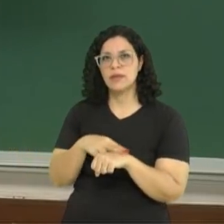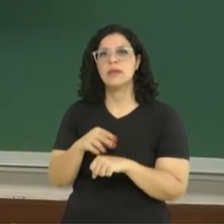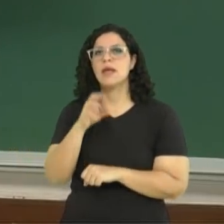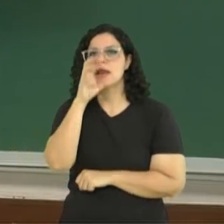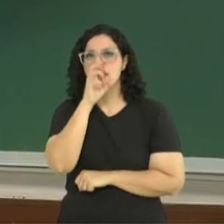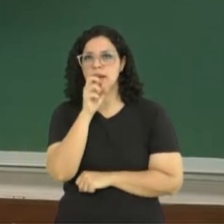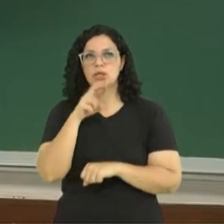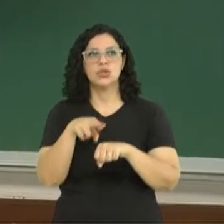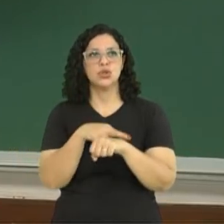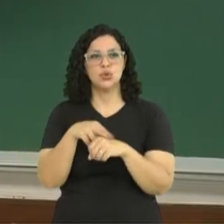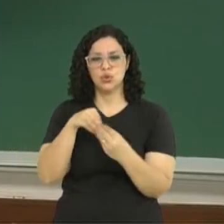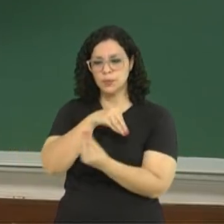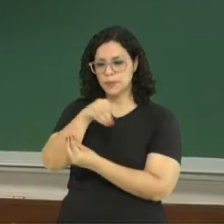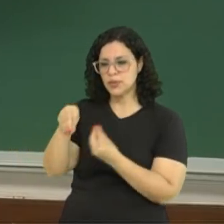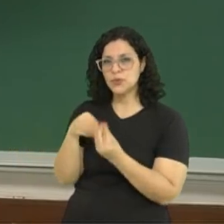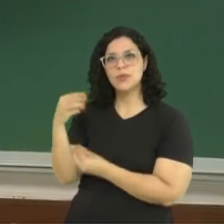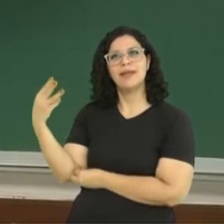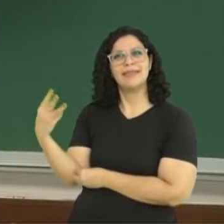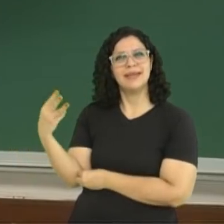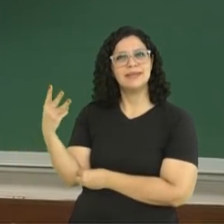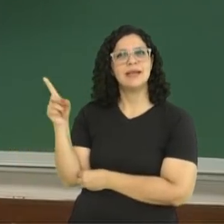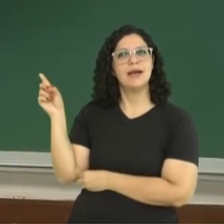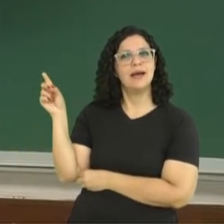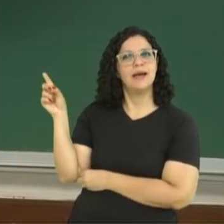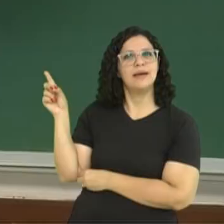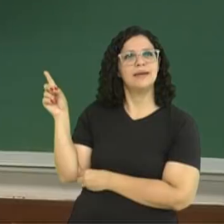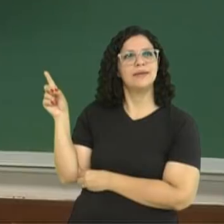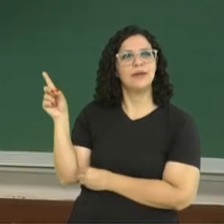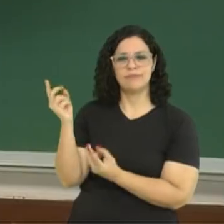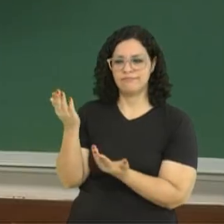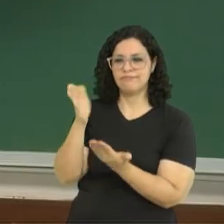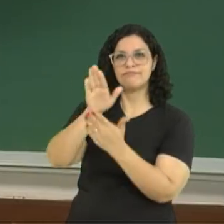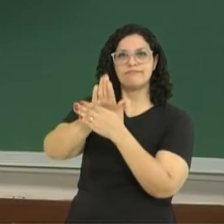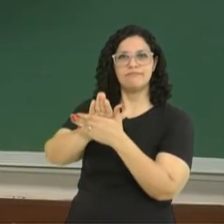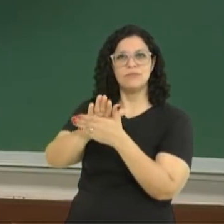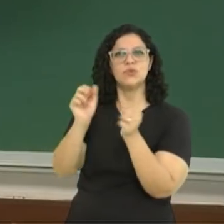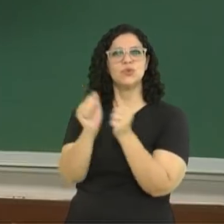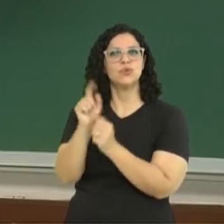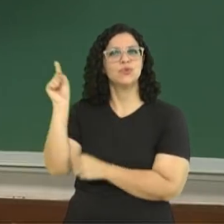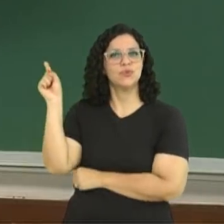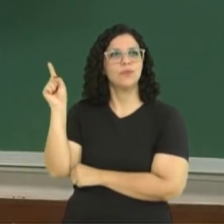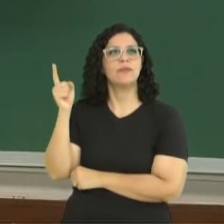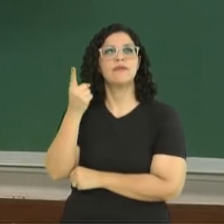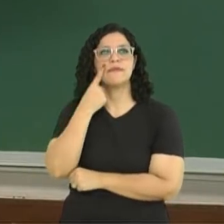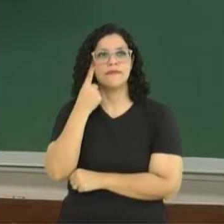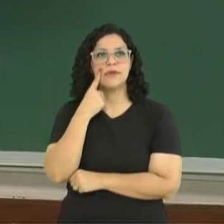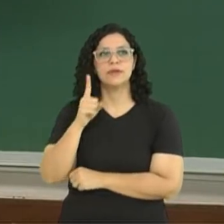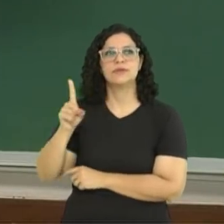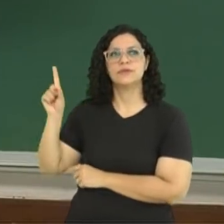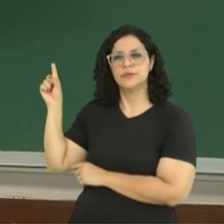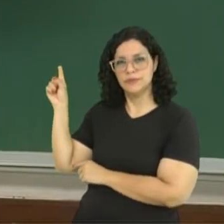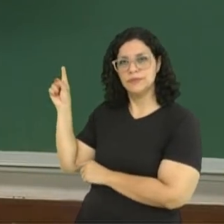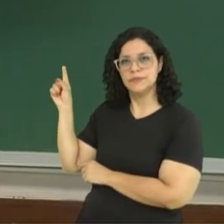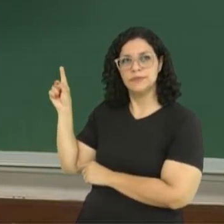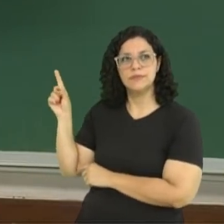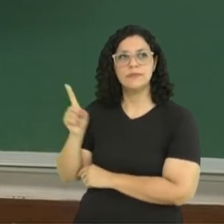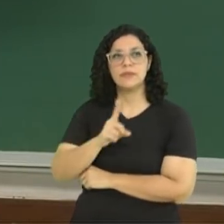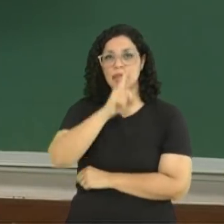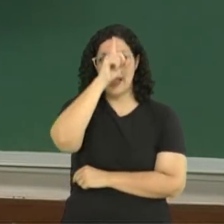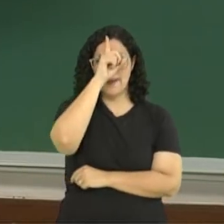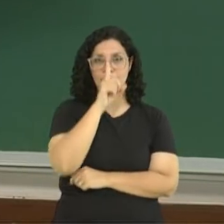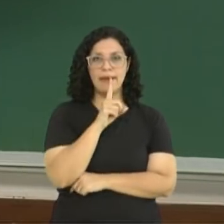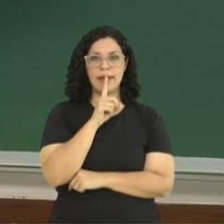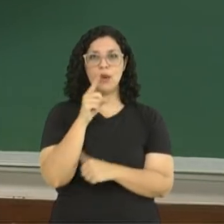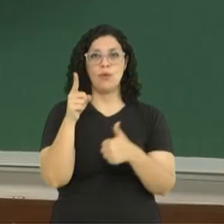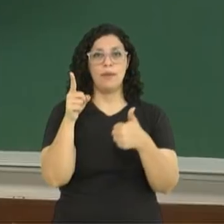Aquaman. Mistura as duas, no espaço entre as pontas, você vai ter as cores terciárias. Olha que interessante. Amarelo é uma cor